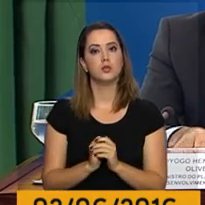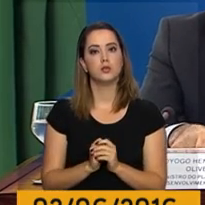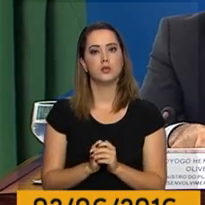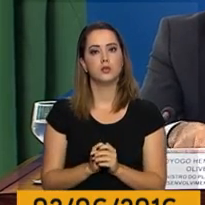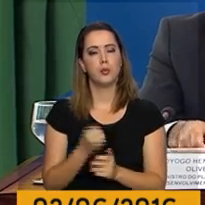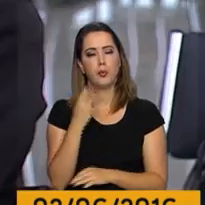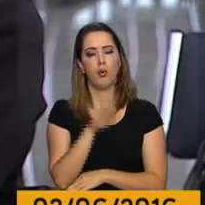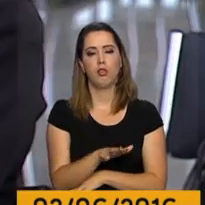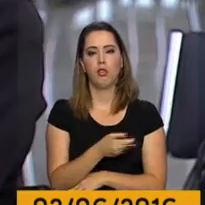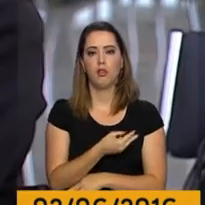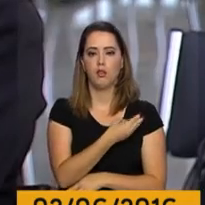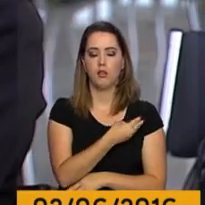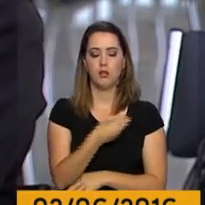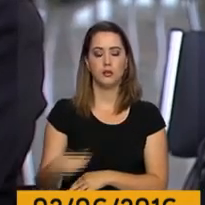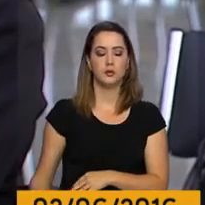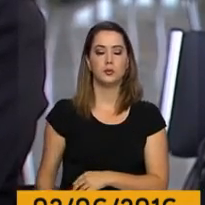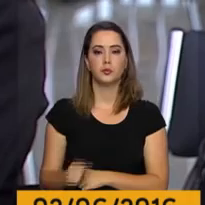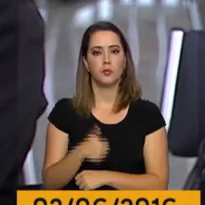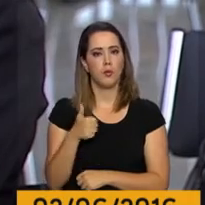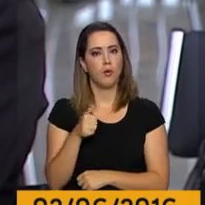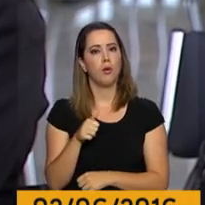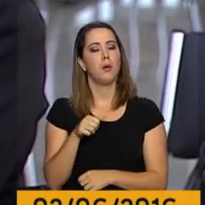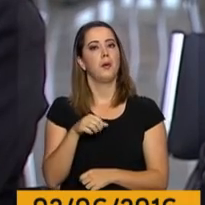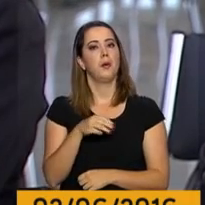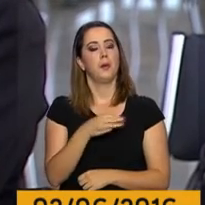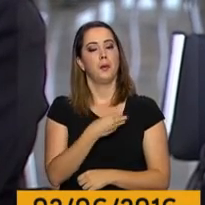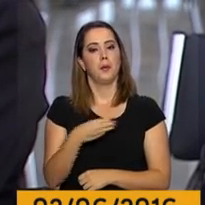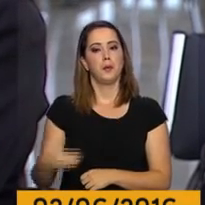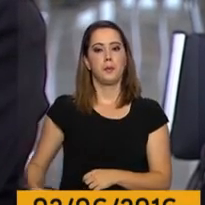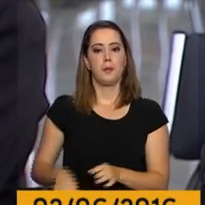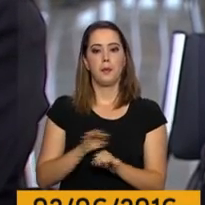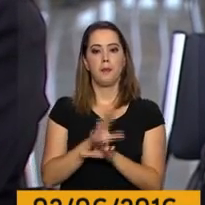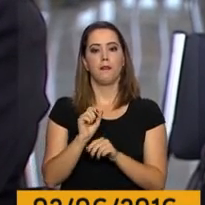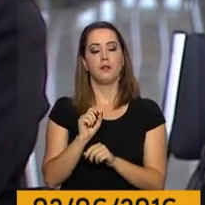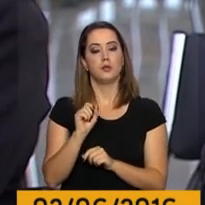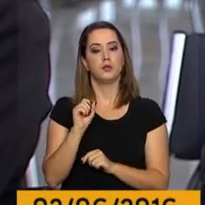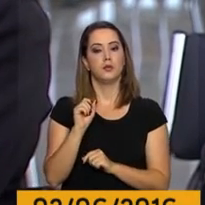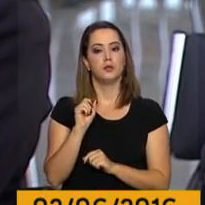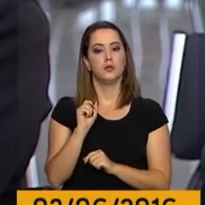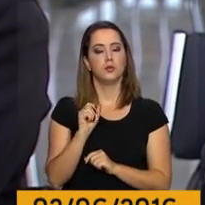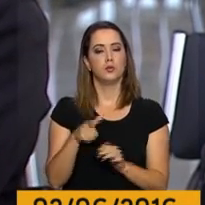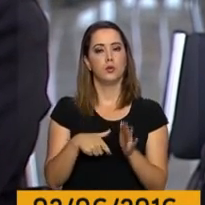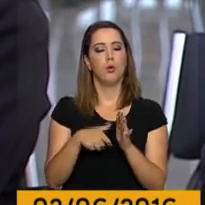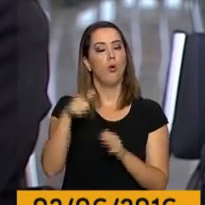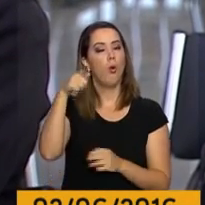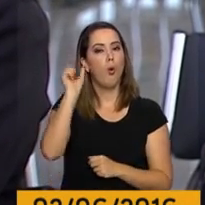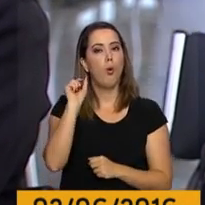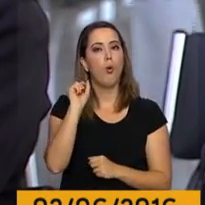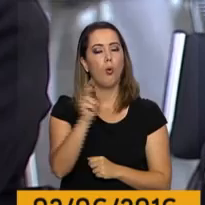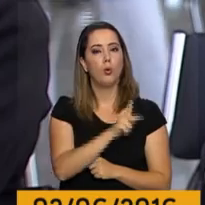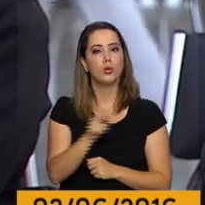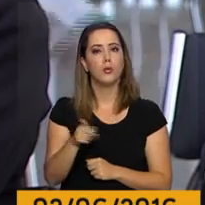tarde, ministros. Primeiro, uma pergunta para o ministro Padilha. Ontem, o presidente interino Michel Temer sinalizou que pode fazer uma